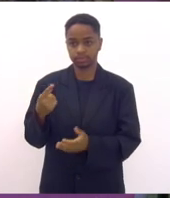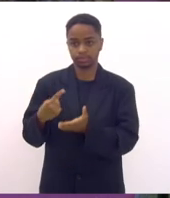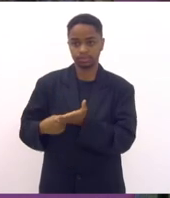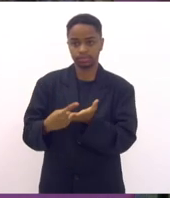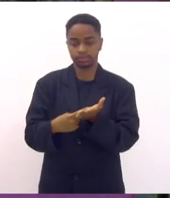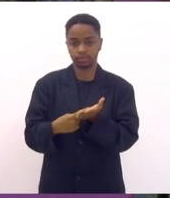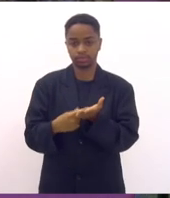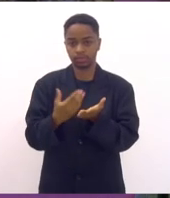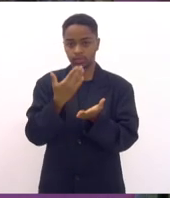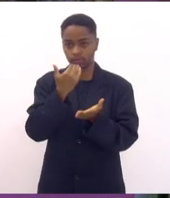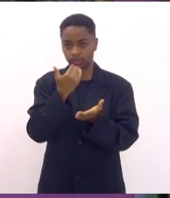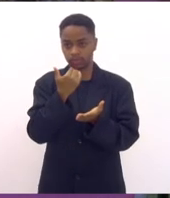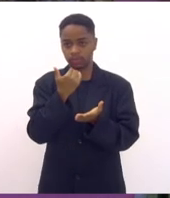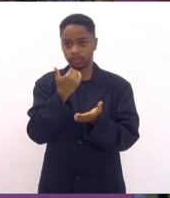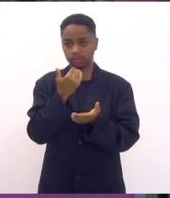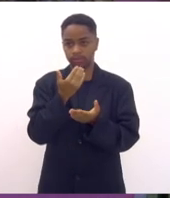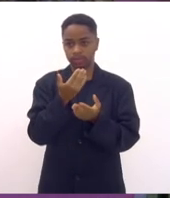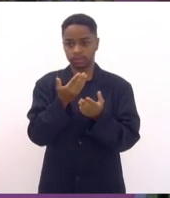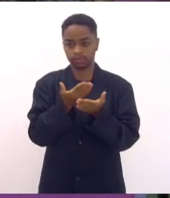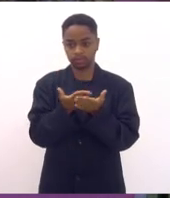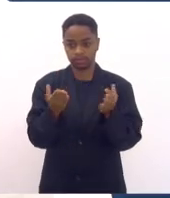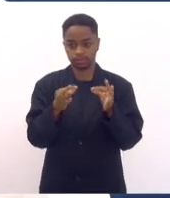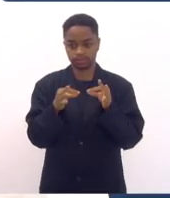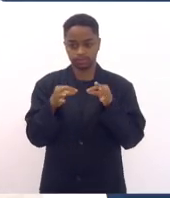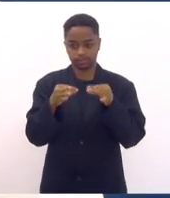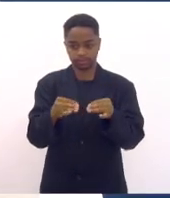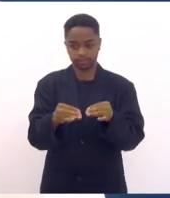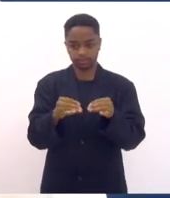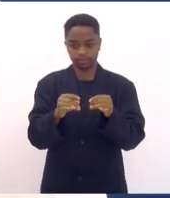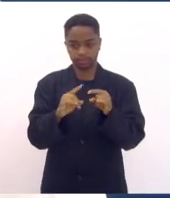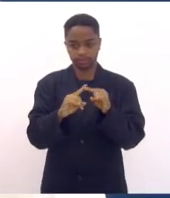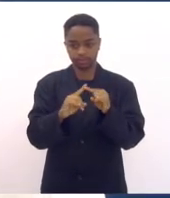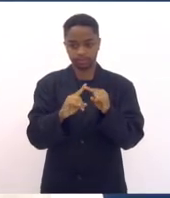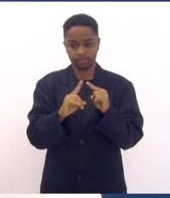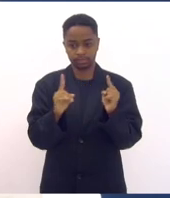todo mundo fica perguntando vai ter o pão da cunte mas